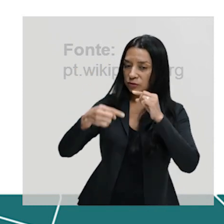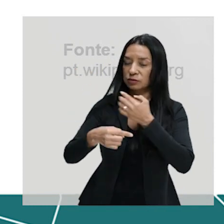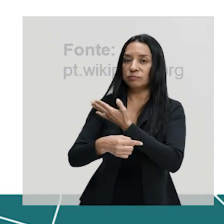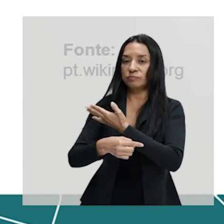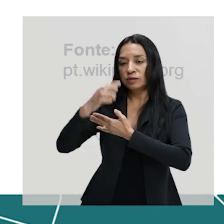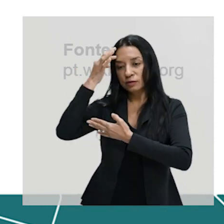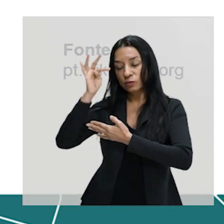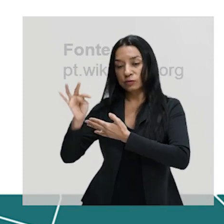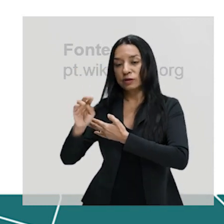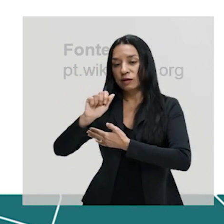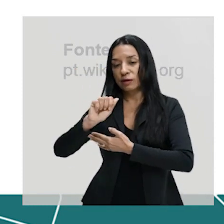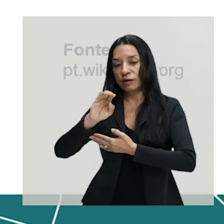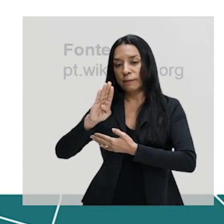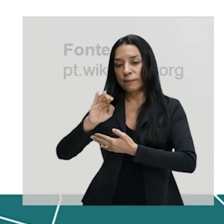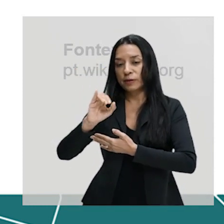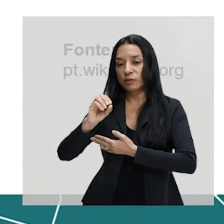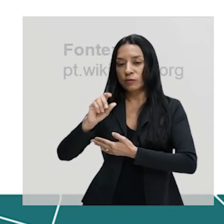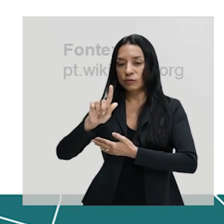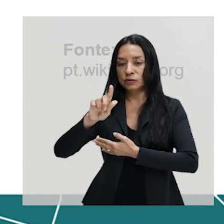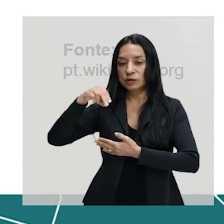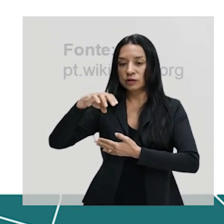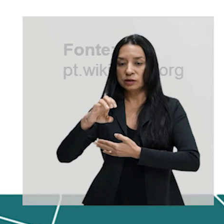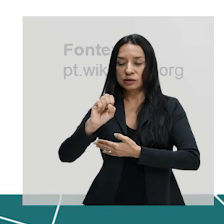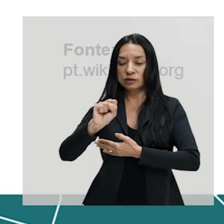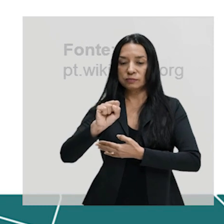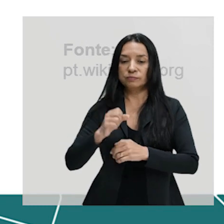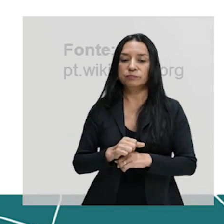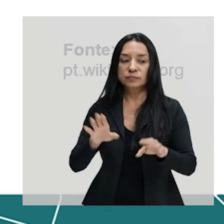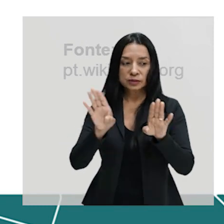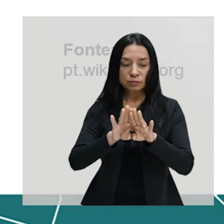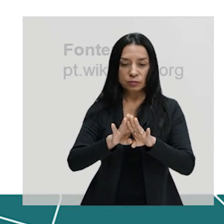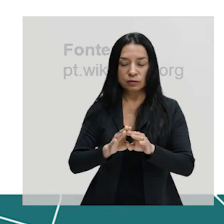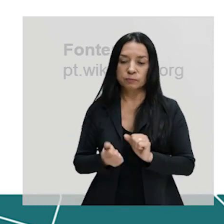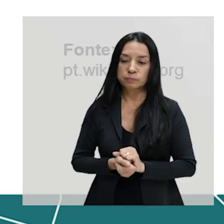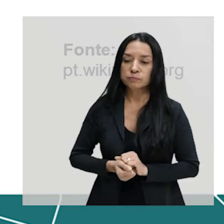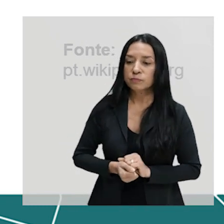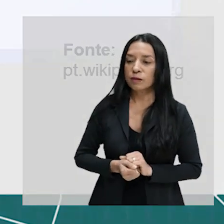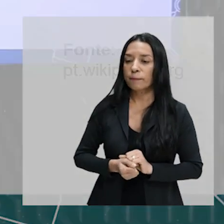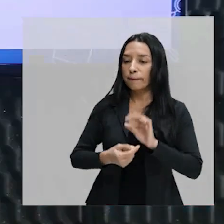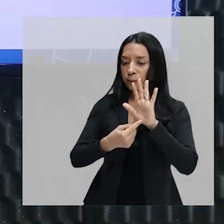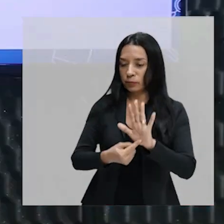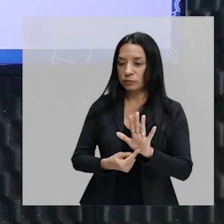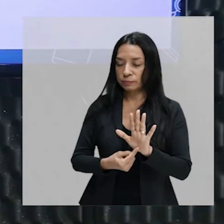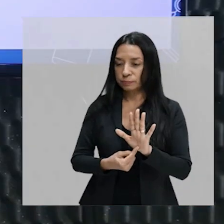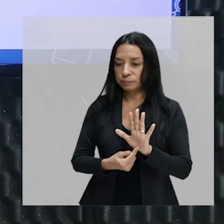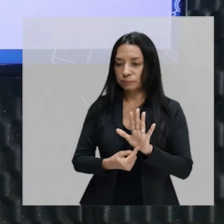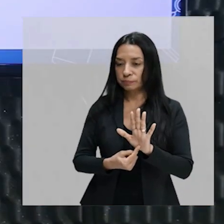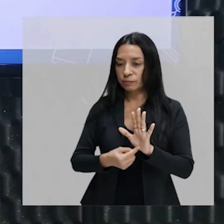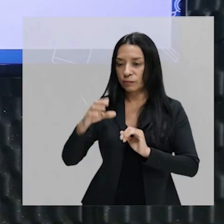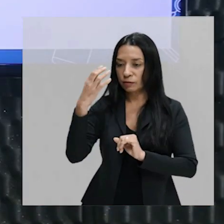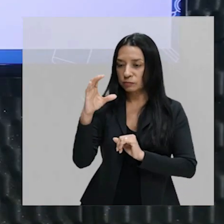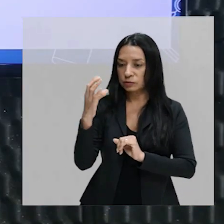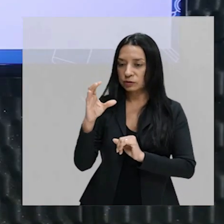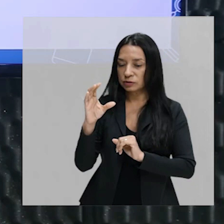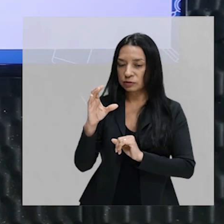abiogênese tá bom inclusive outra coisa pessoal eu posso citar para vocês um cientista